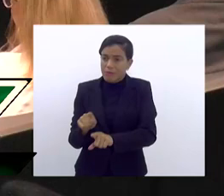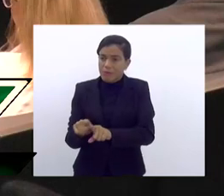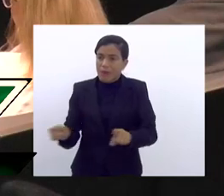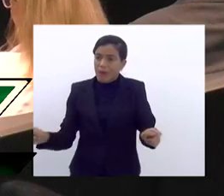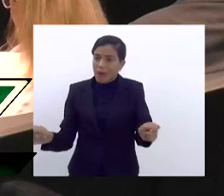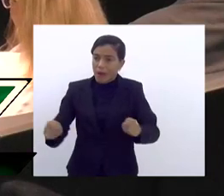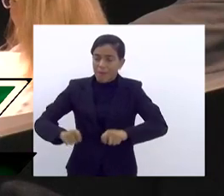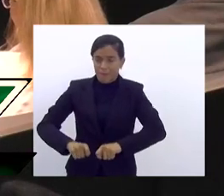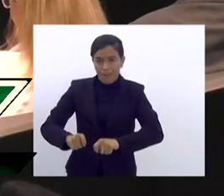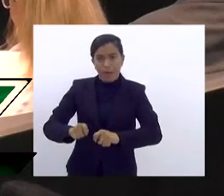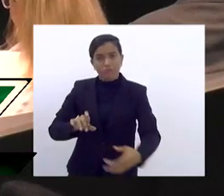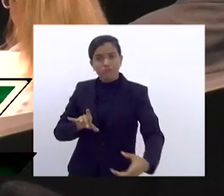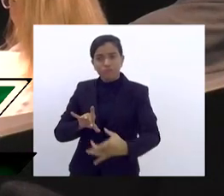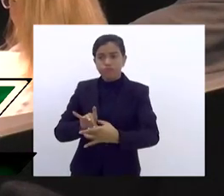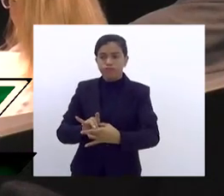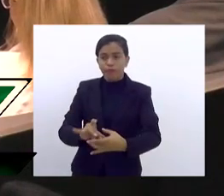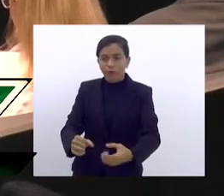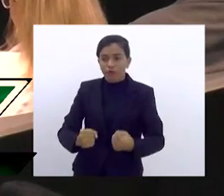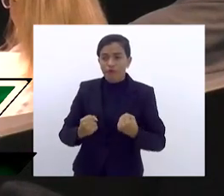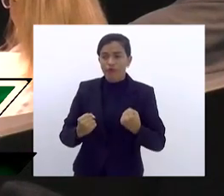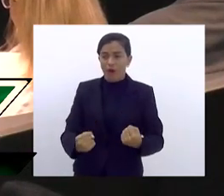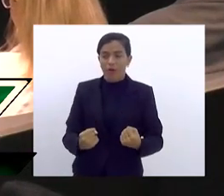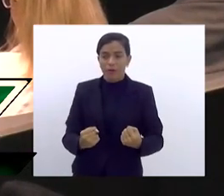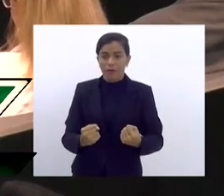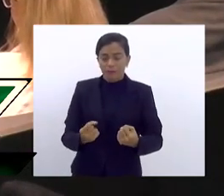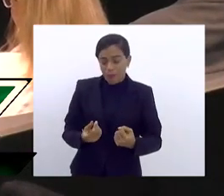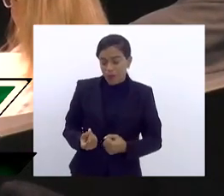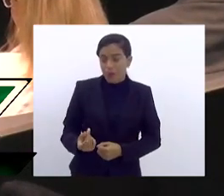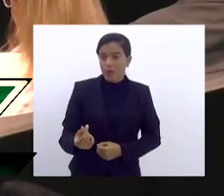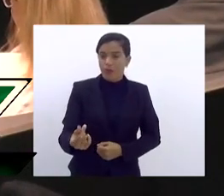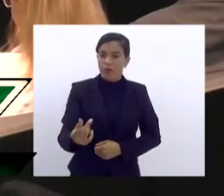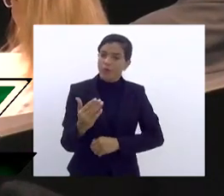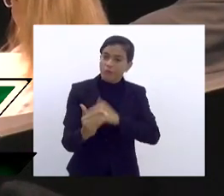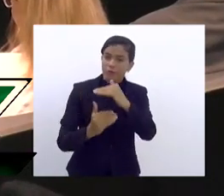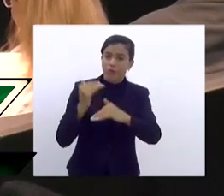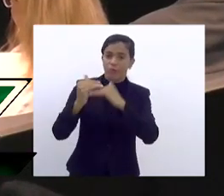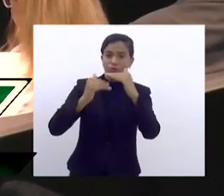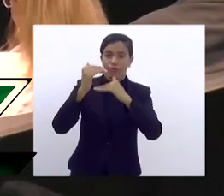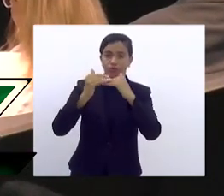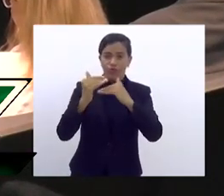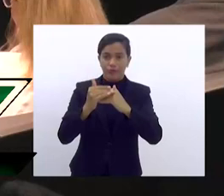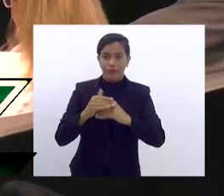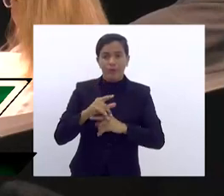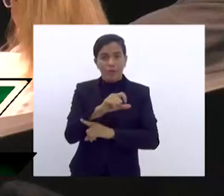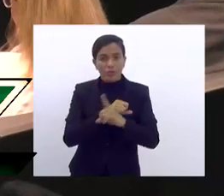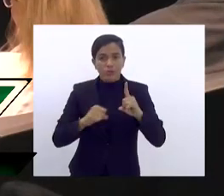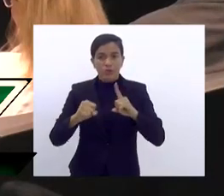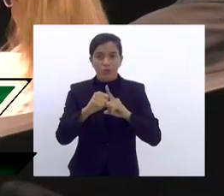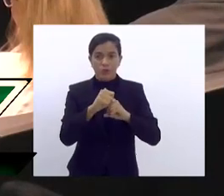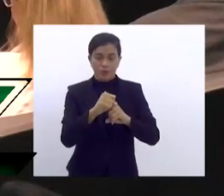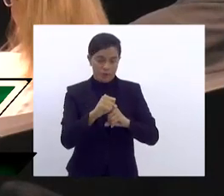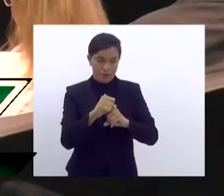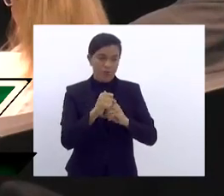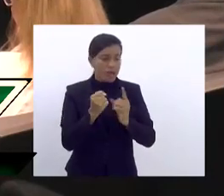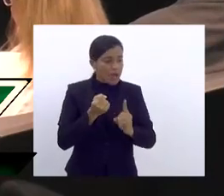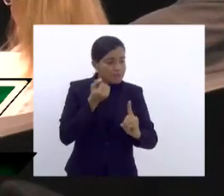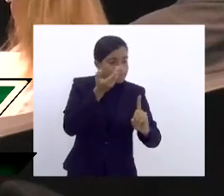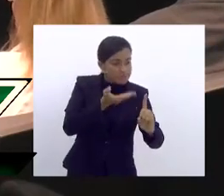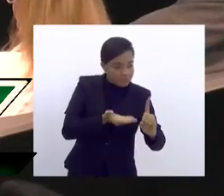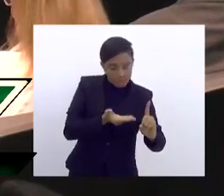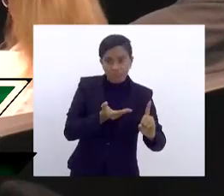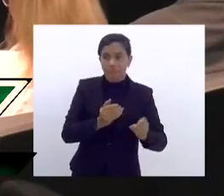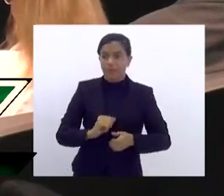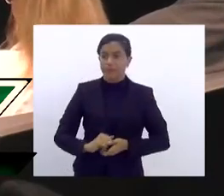de estabelecer laços fortes duradouros e produtivos para a sociedade a quem se destina